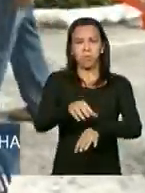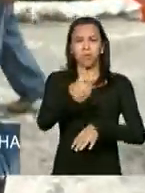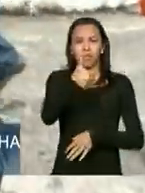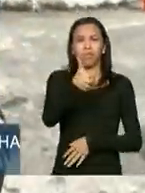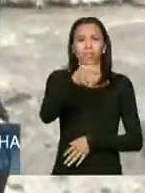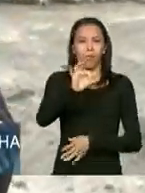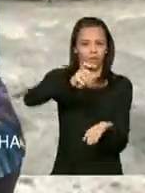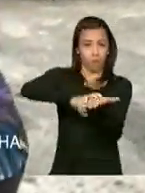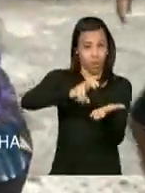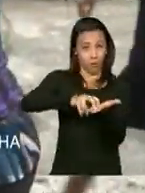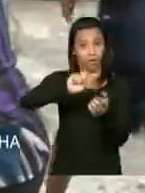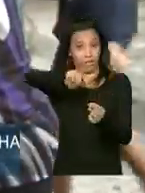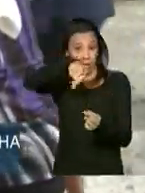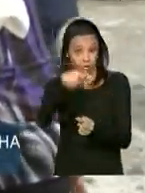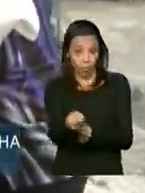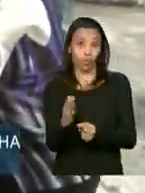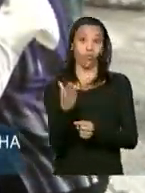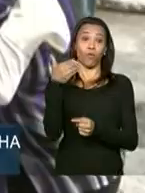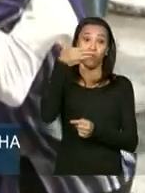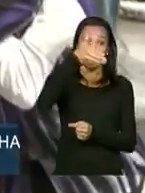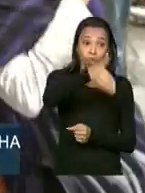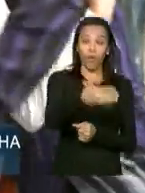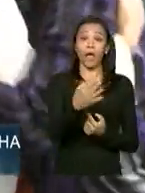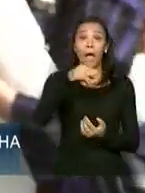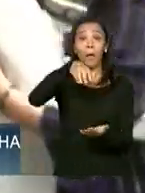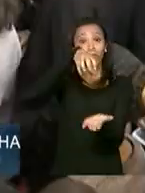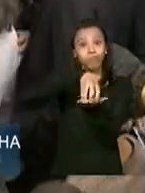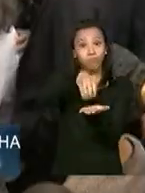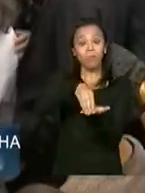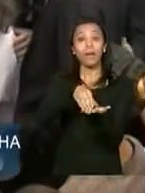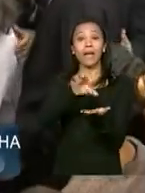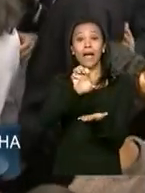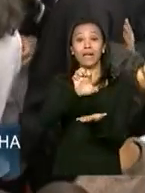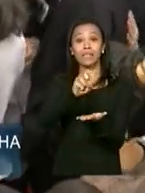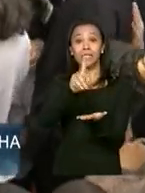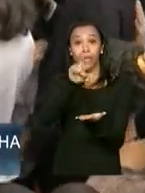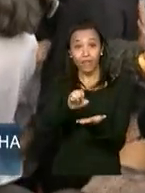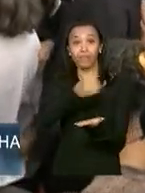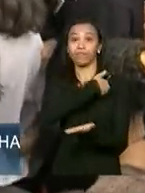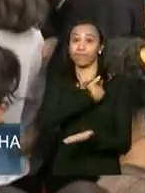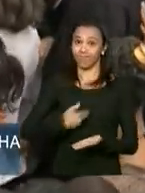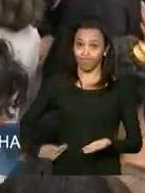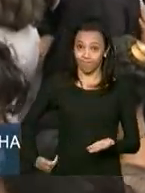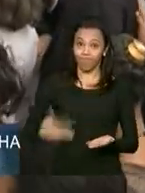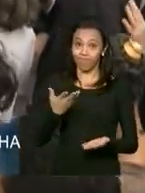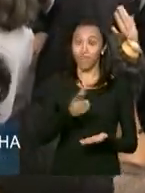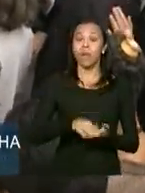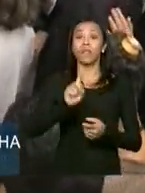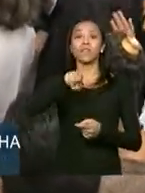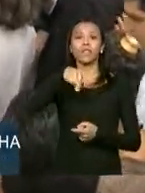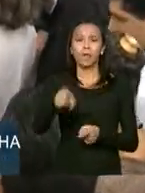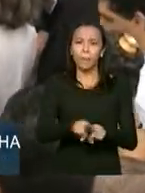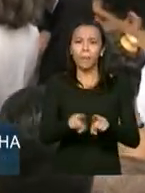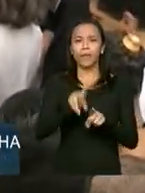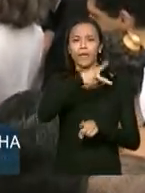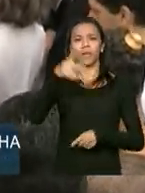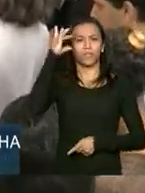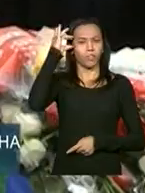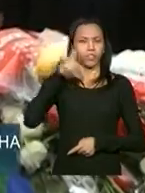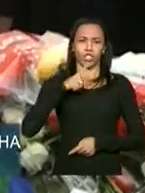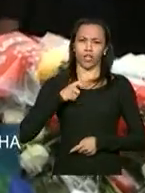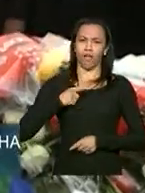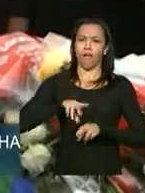horas da manhã e foi direto ao Palácio do Campo das Princesas, local do velório. Dilma Rousseff estava acompanhada